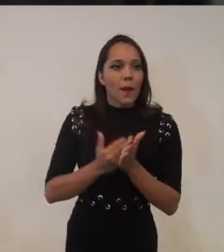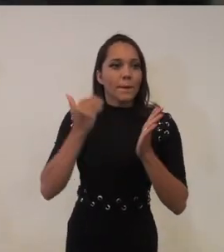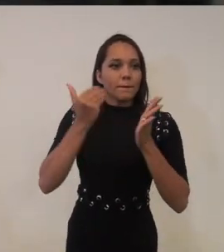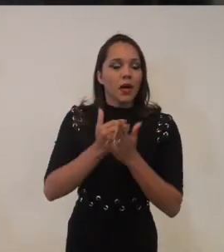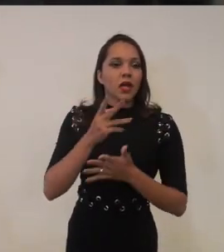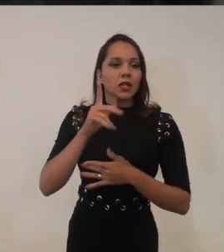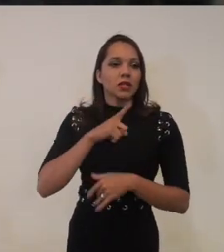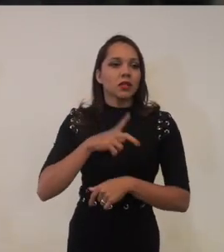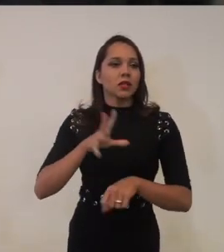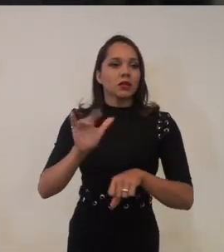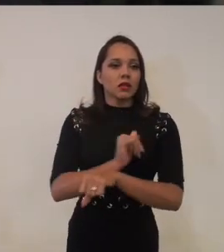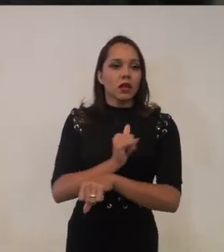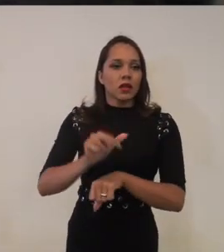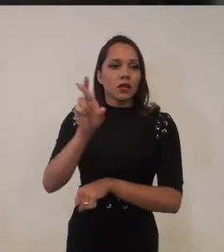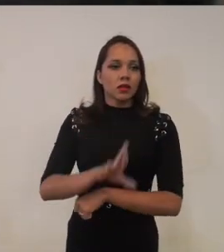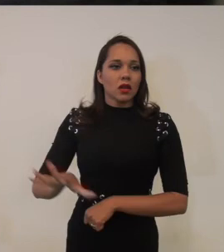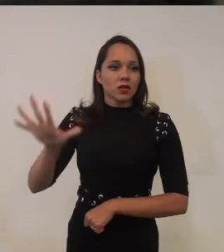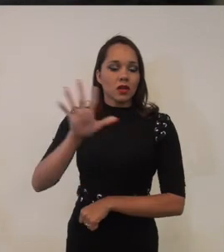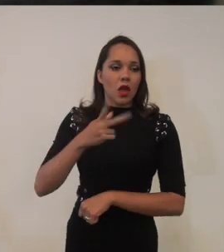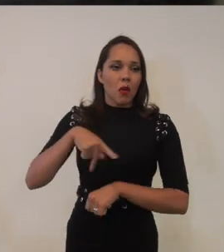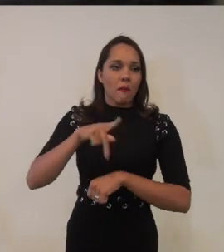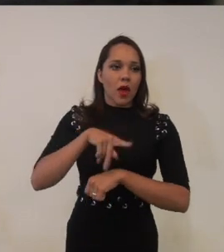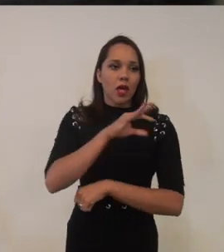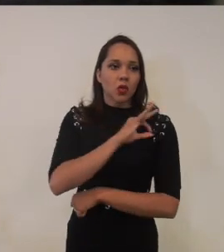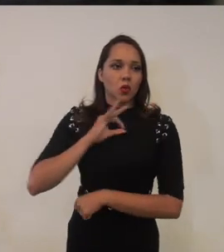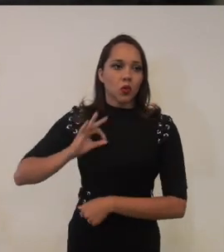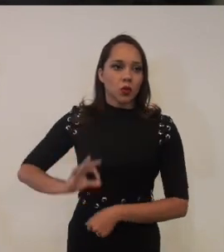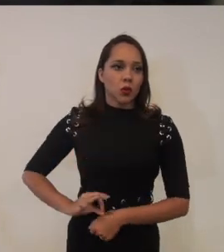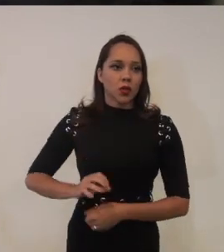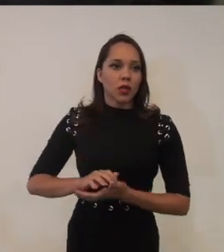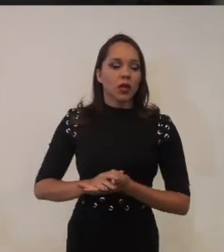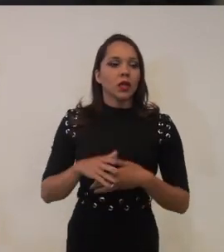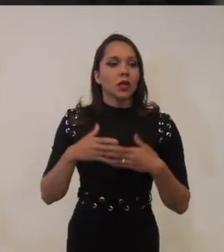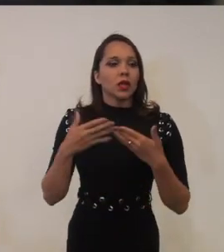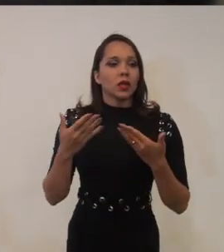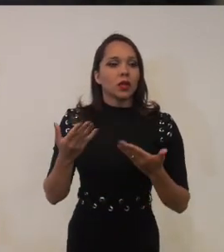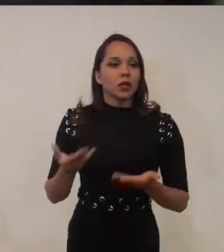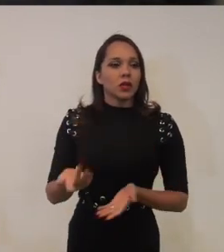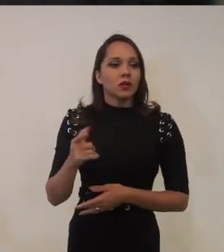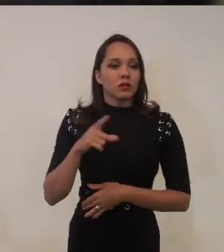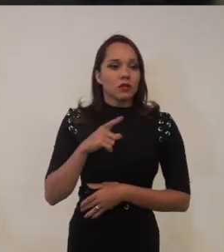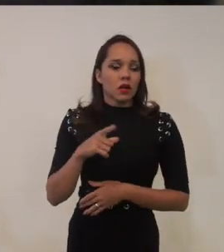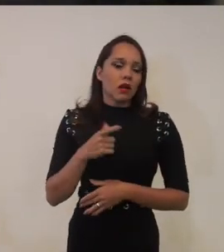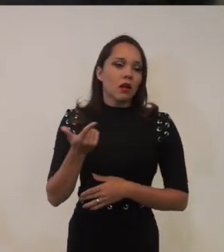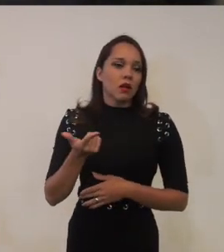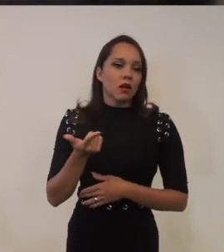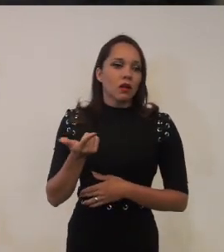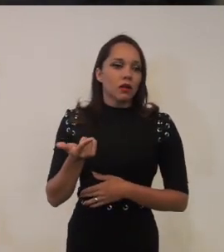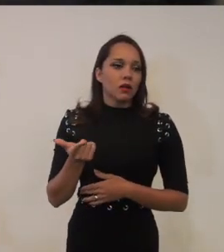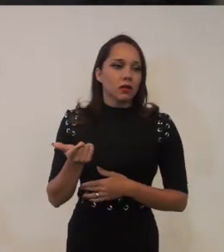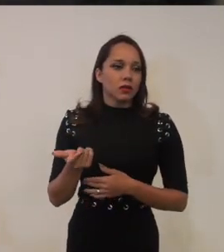uma estratégia regional para a China, e isso está relativamente